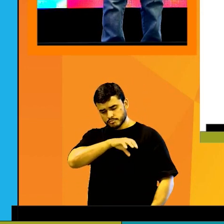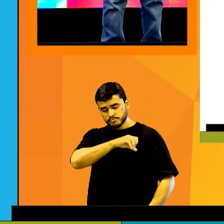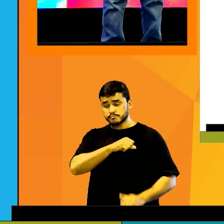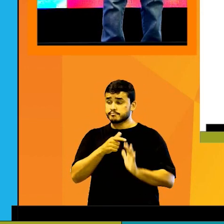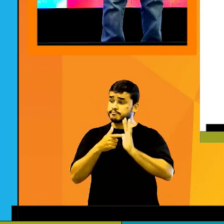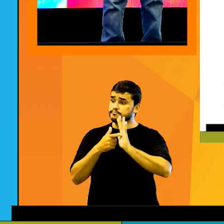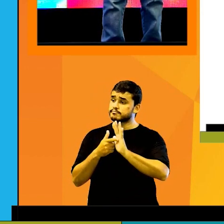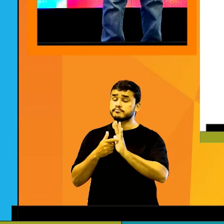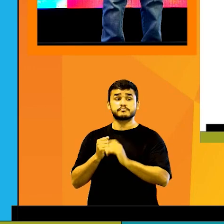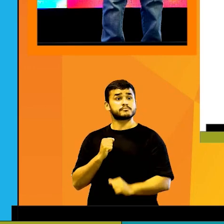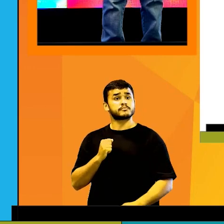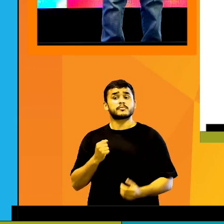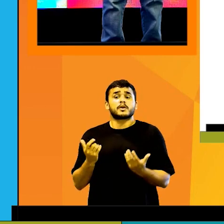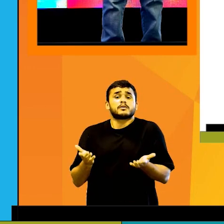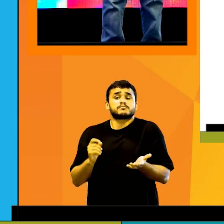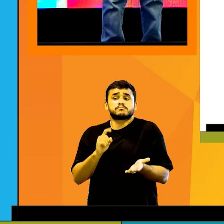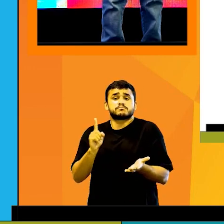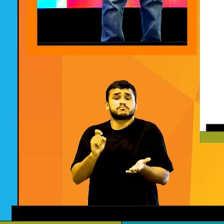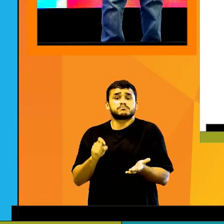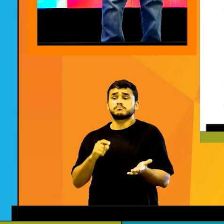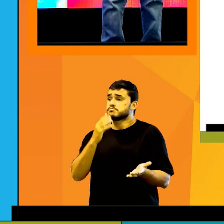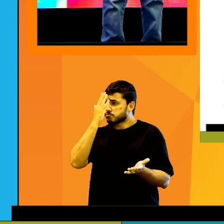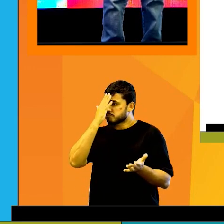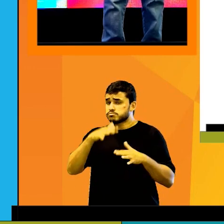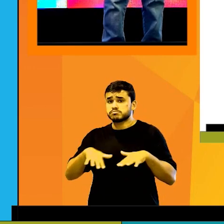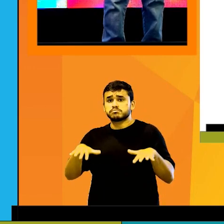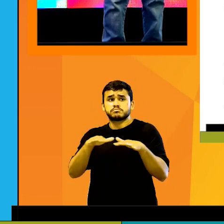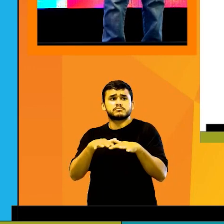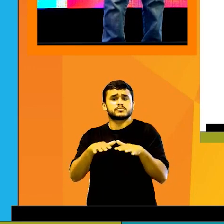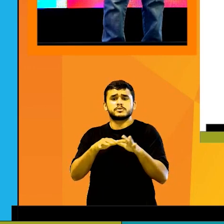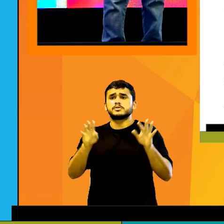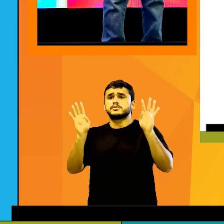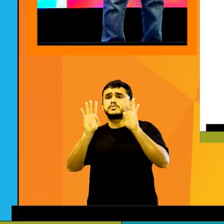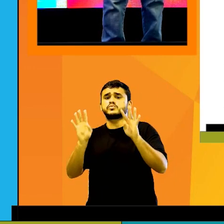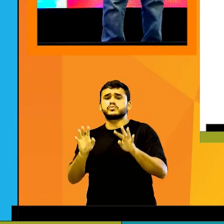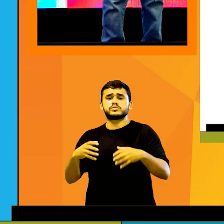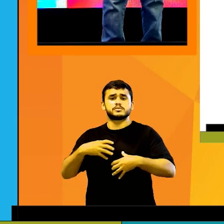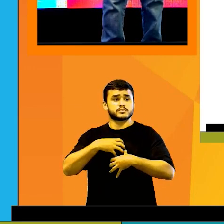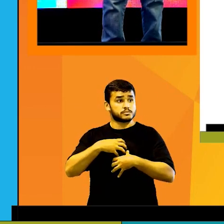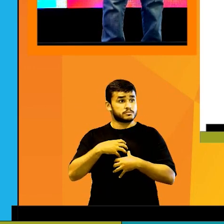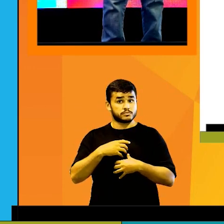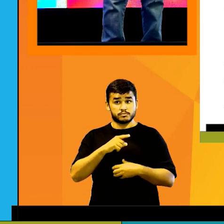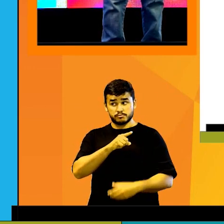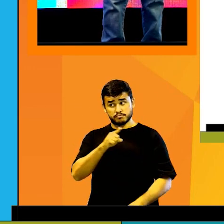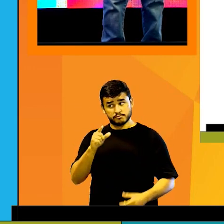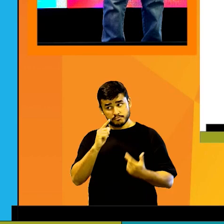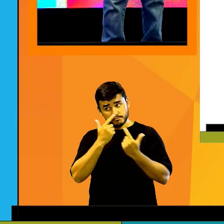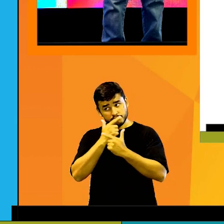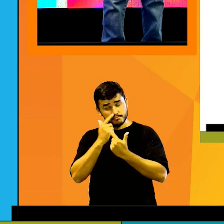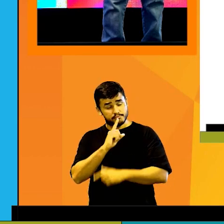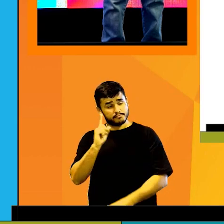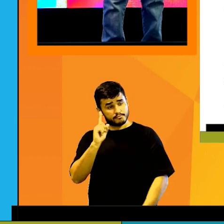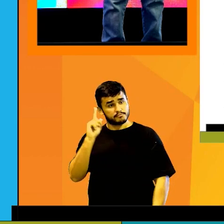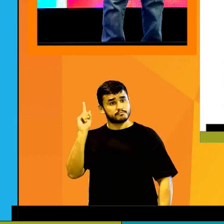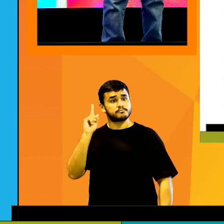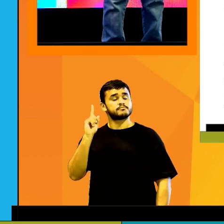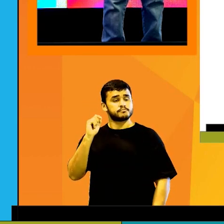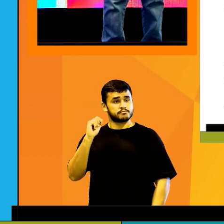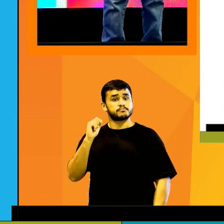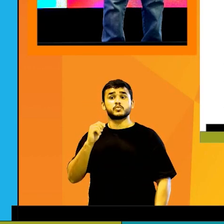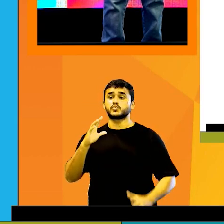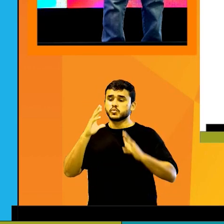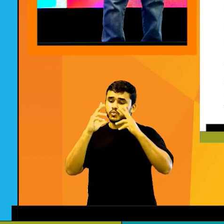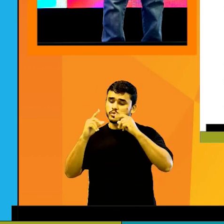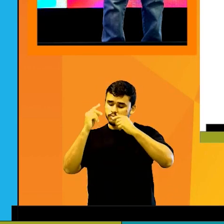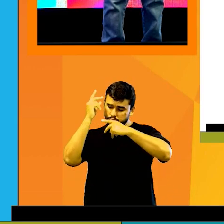Pepita. Mas onde? No tempo, no espaço, nas névoas? Não rias, prende-me num